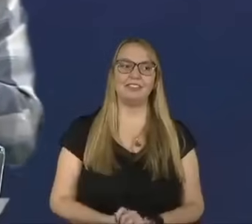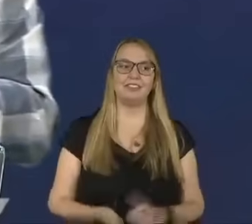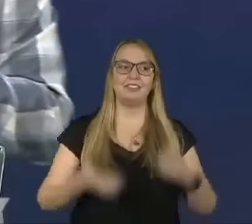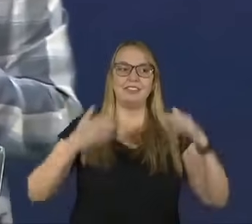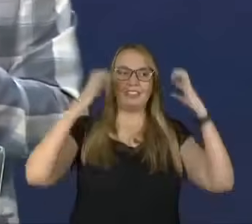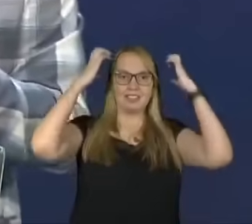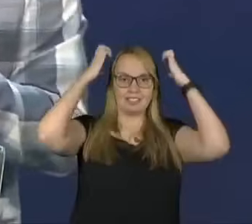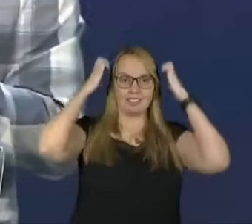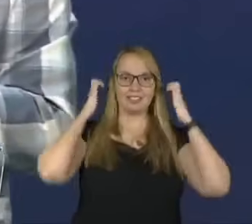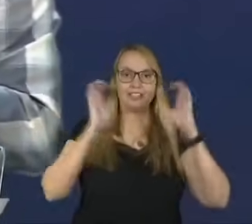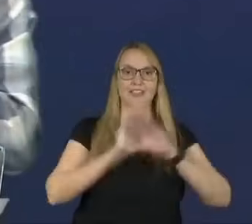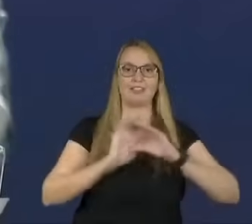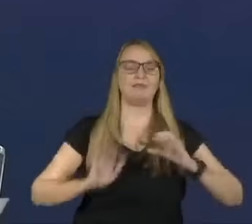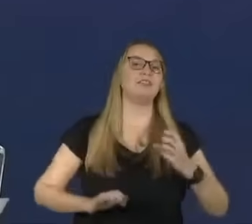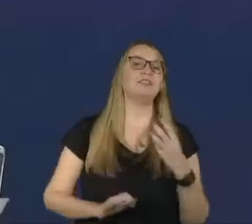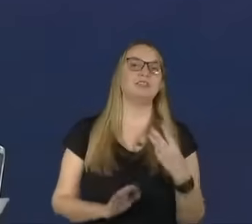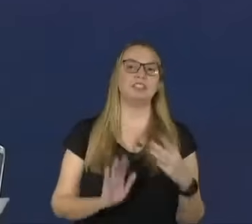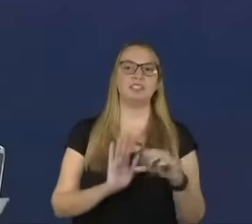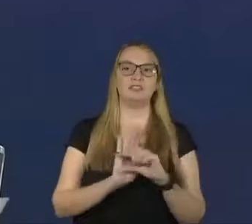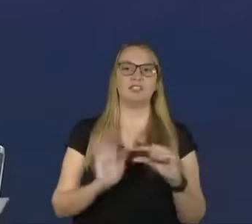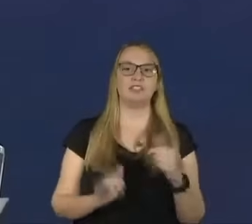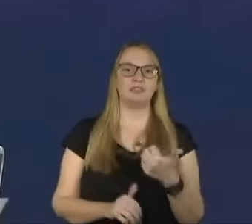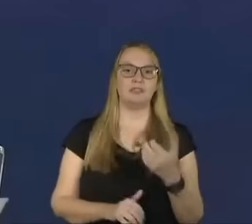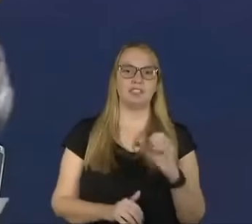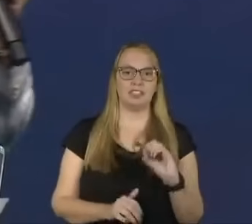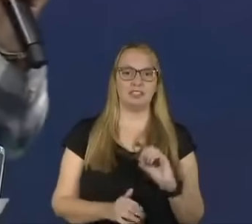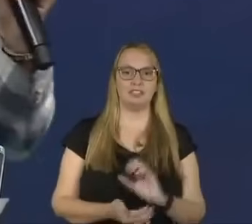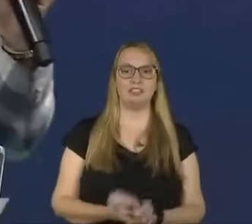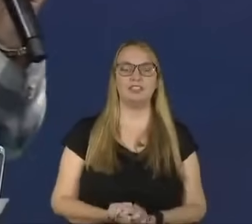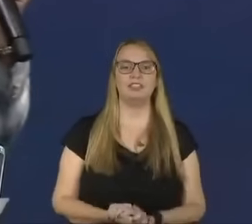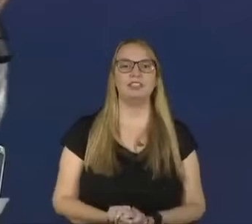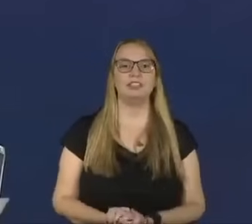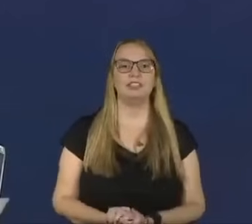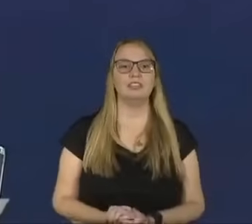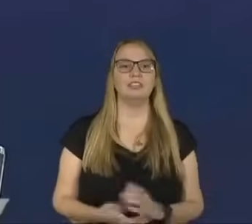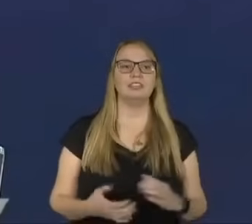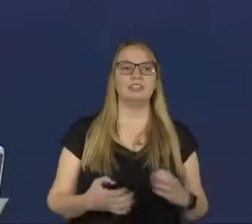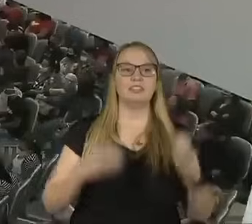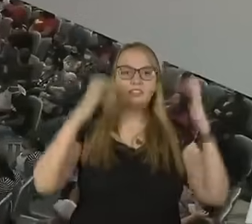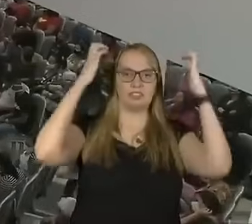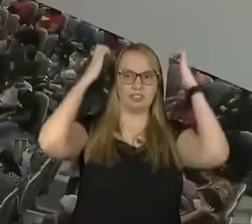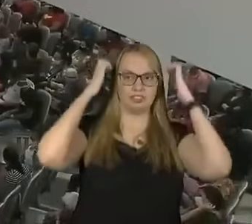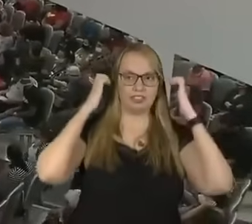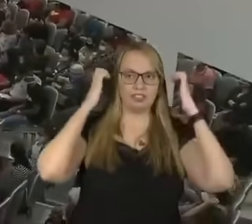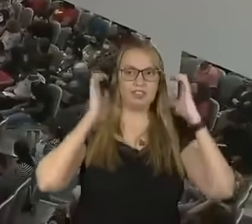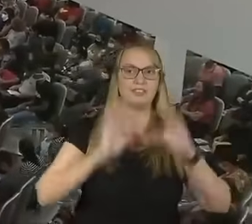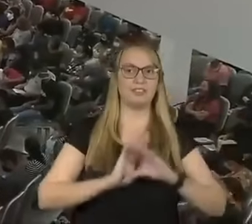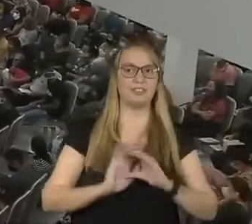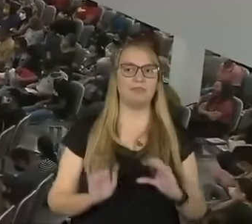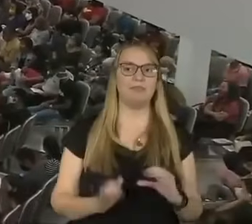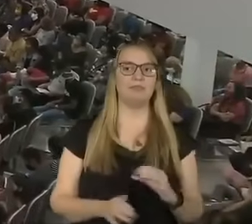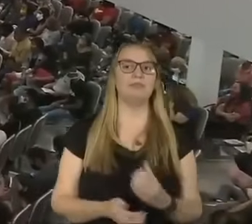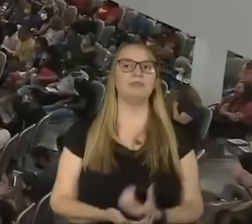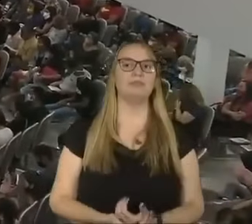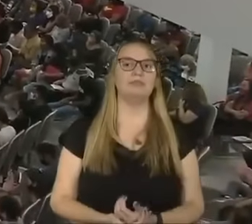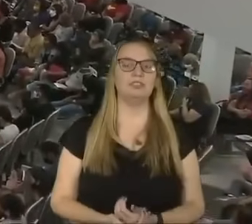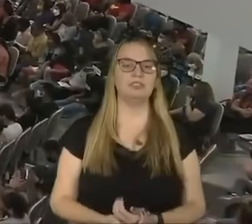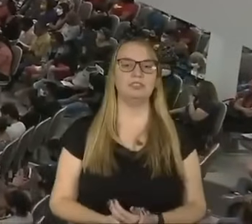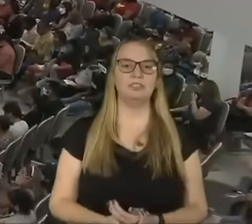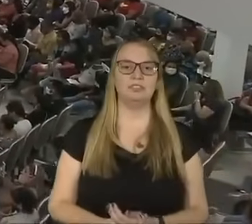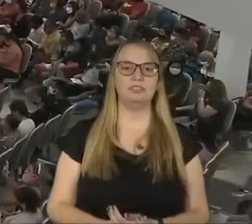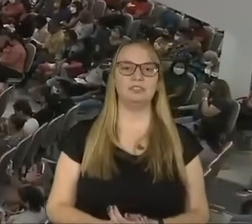Versículo 3 livro de estter Esdras Neemias estter Jó Salmos tá por aí